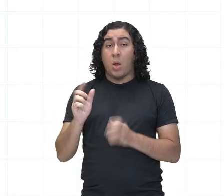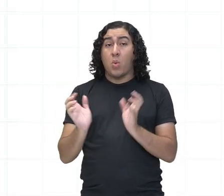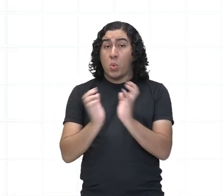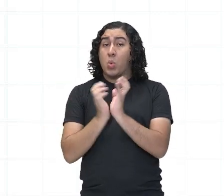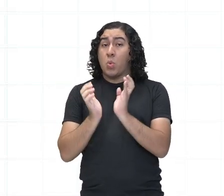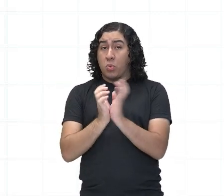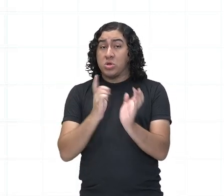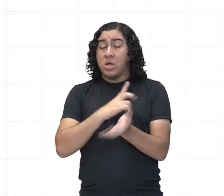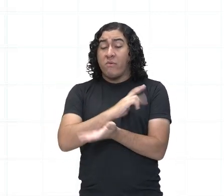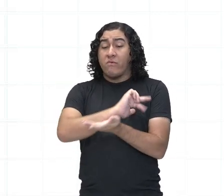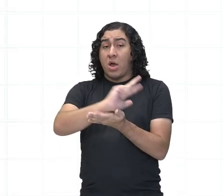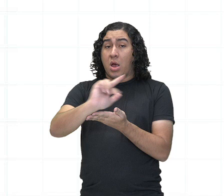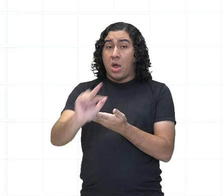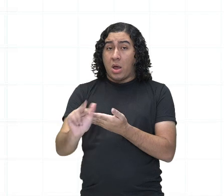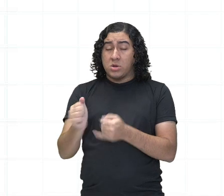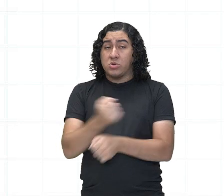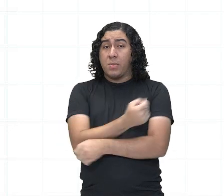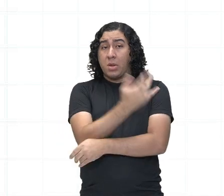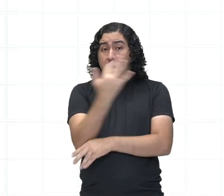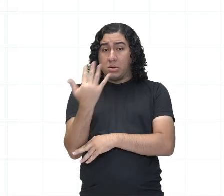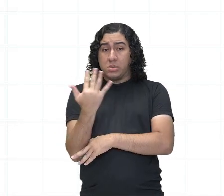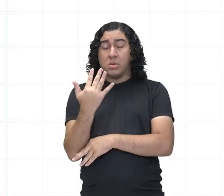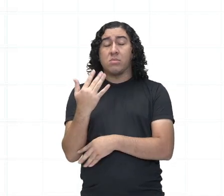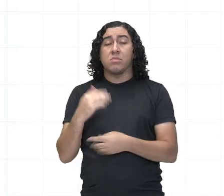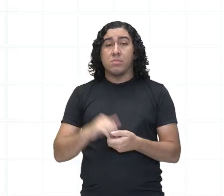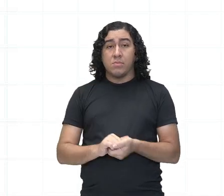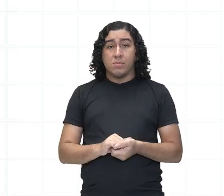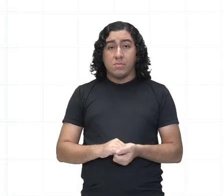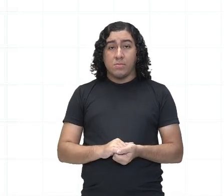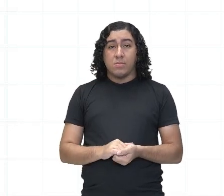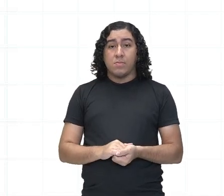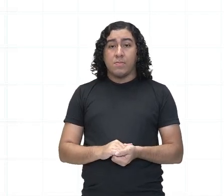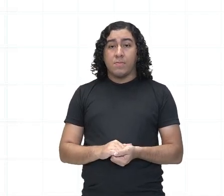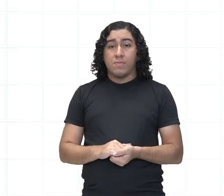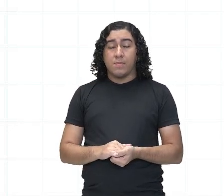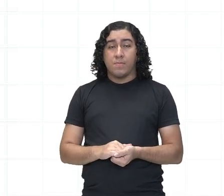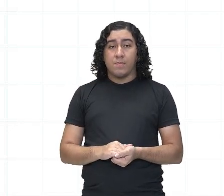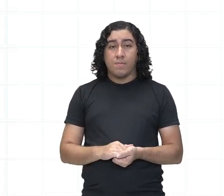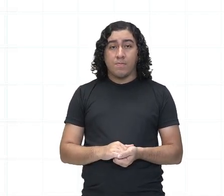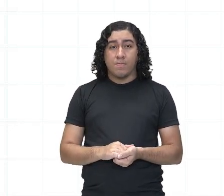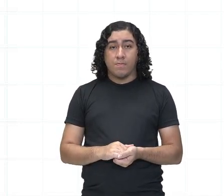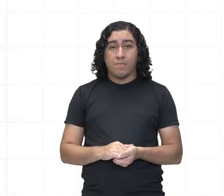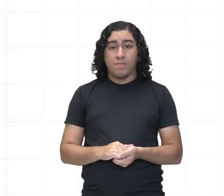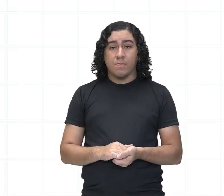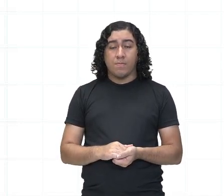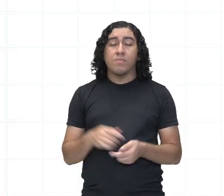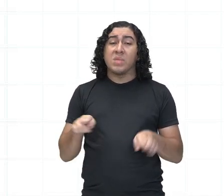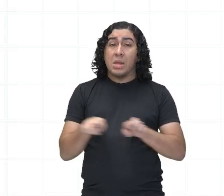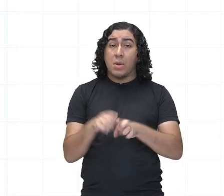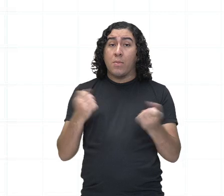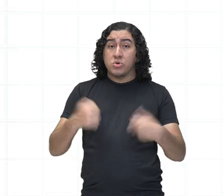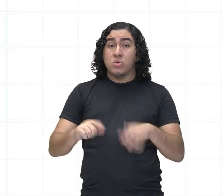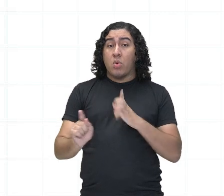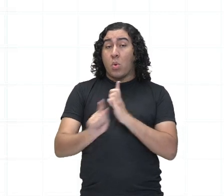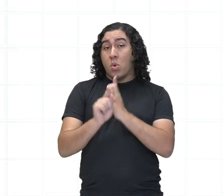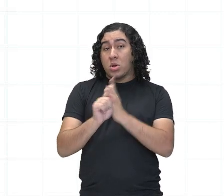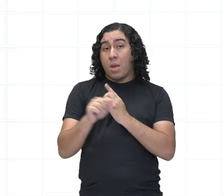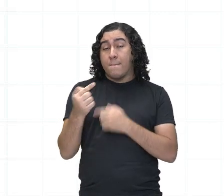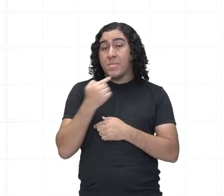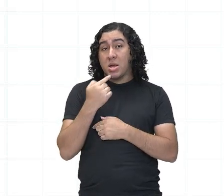né, diverso de plantas, inclusive nós encontramos no nosso quintal, nós